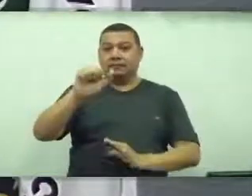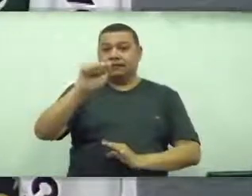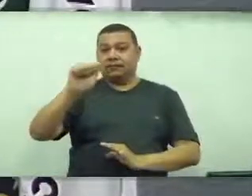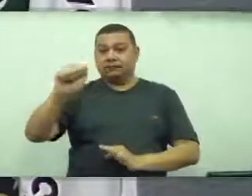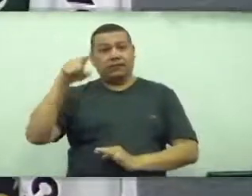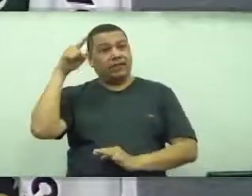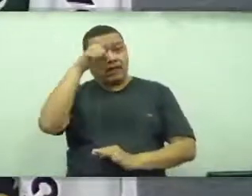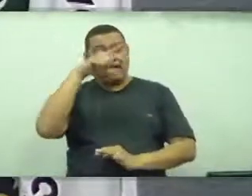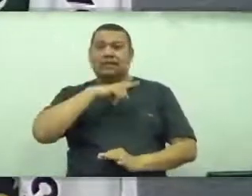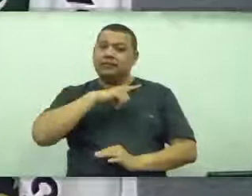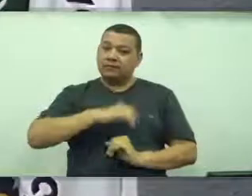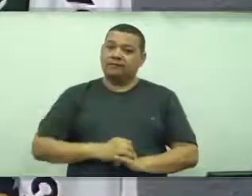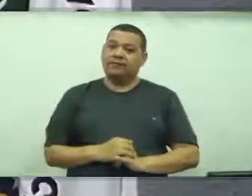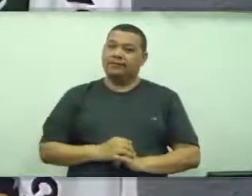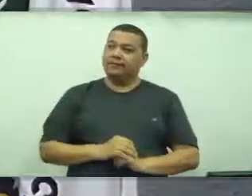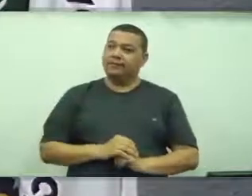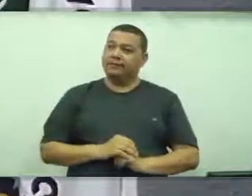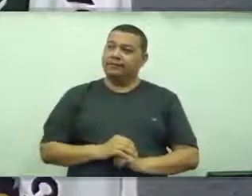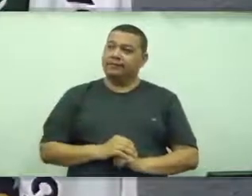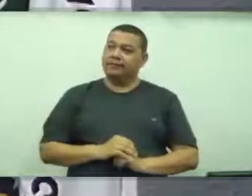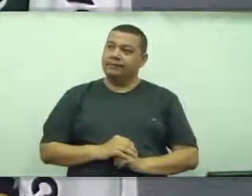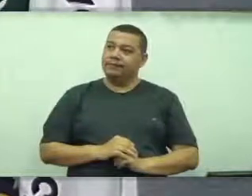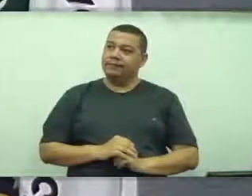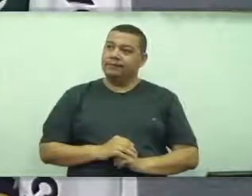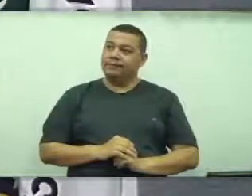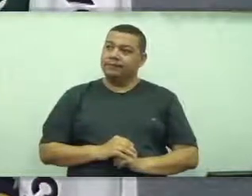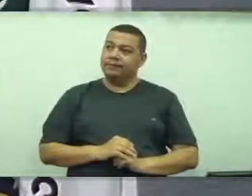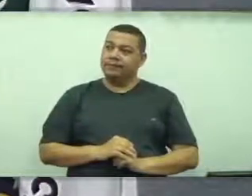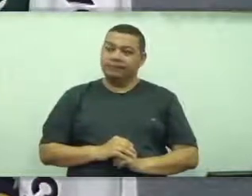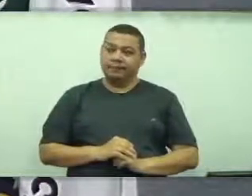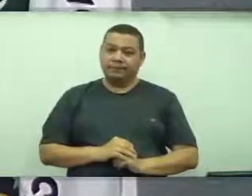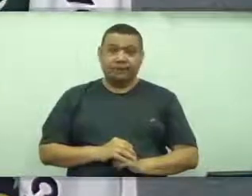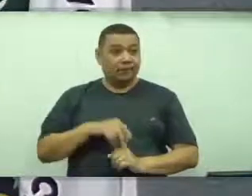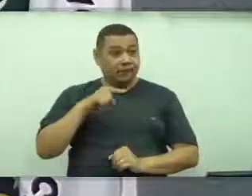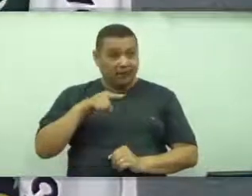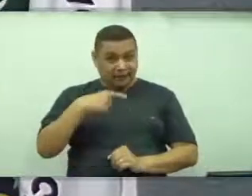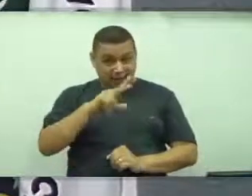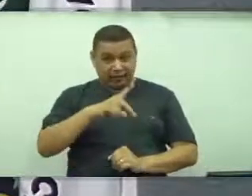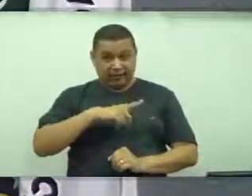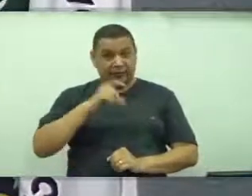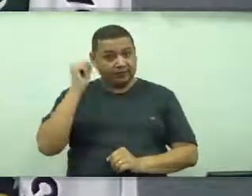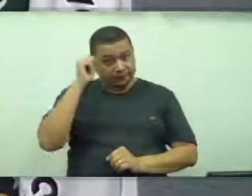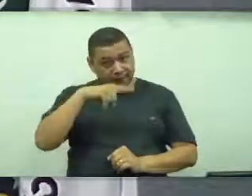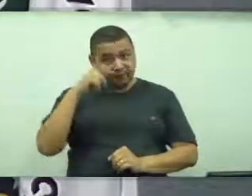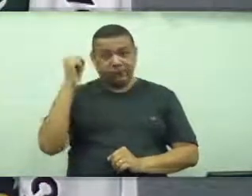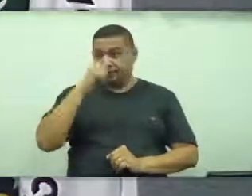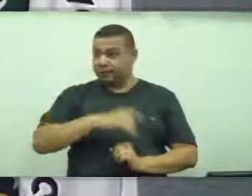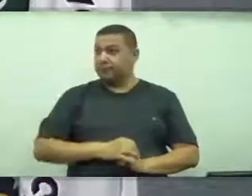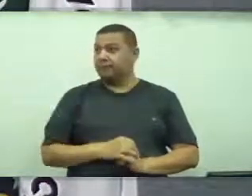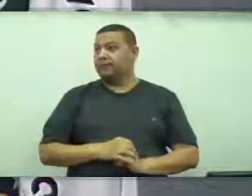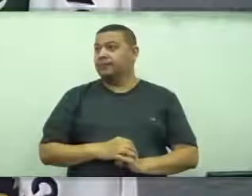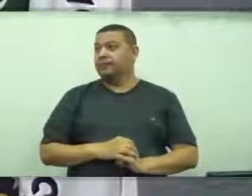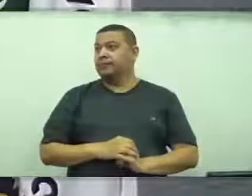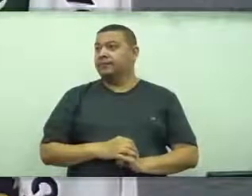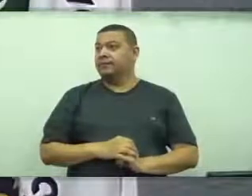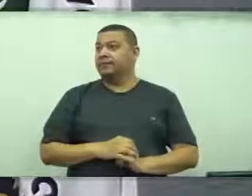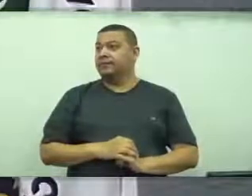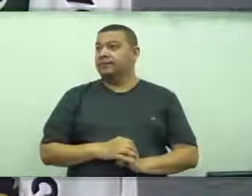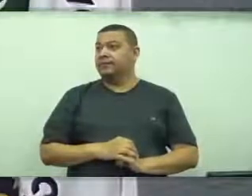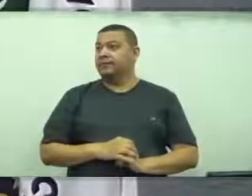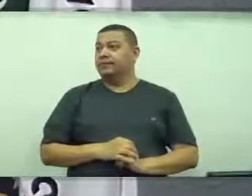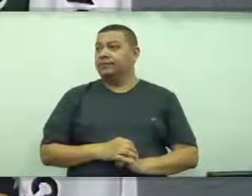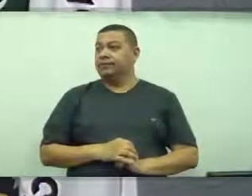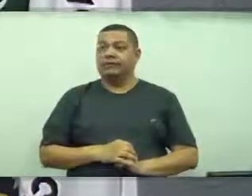distrito. Tá? É uma população que tinha dificuldade, às vezes perdia a conta de água